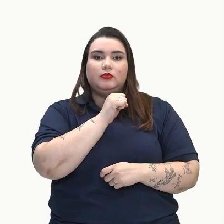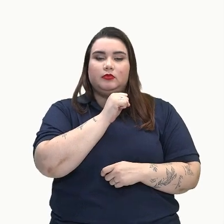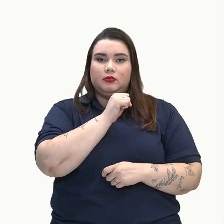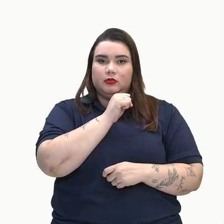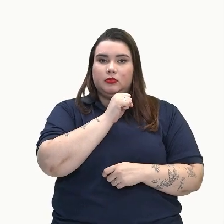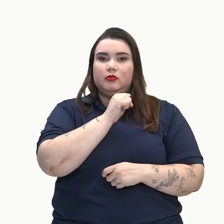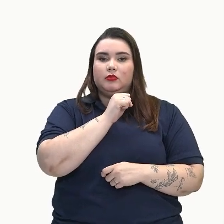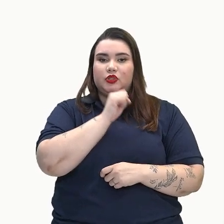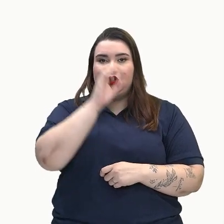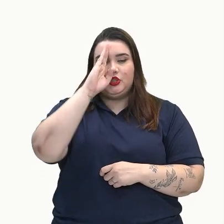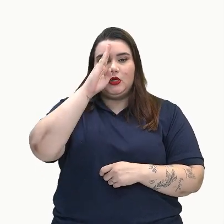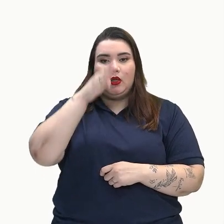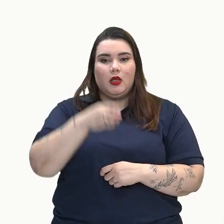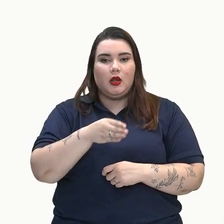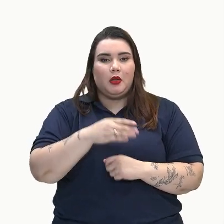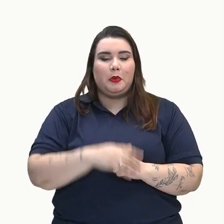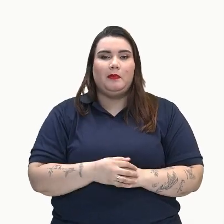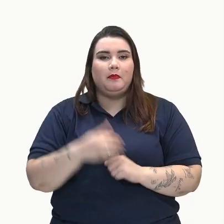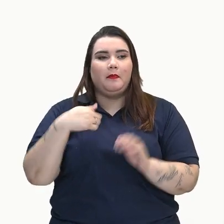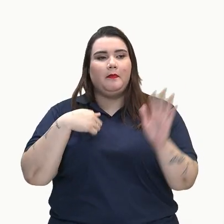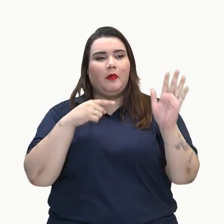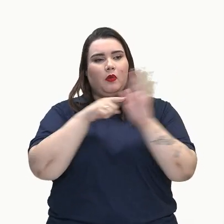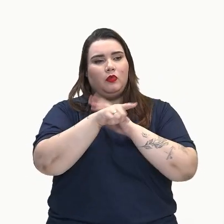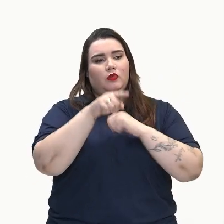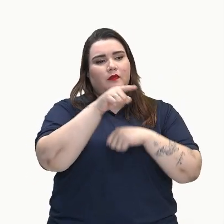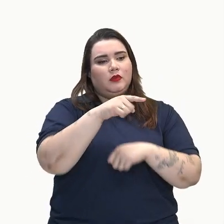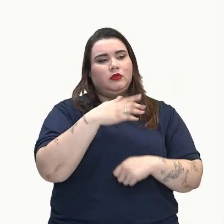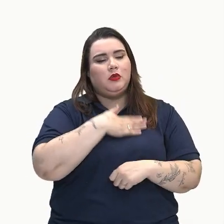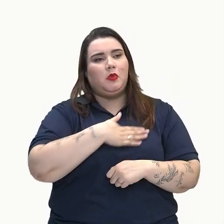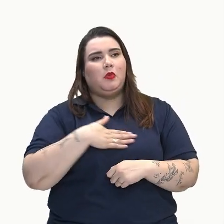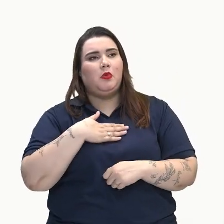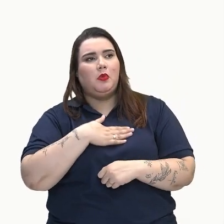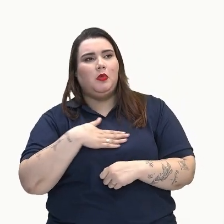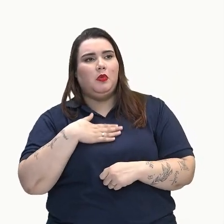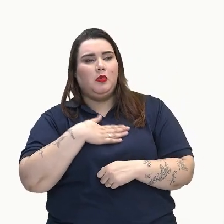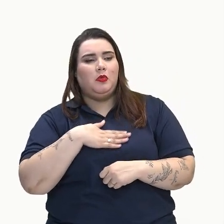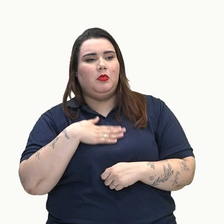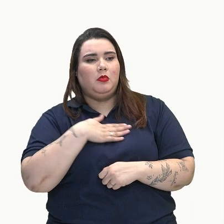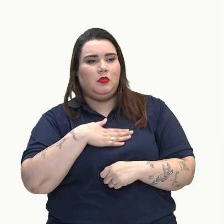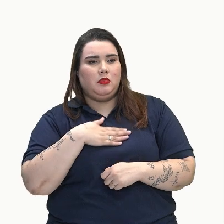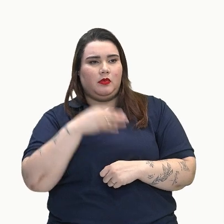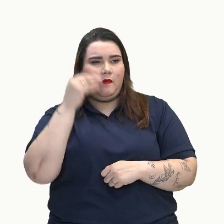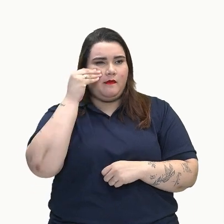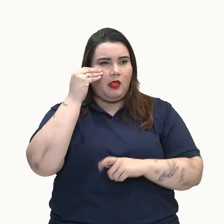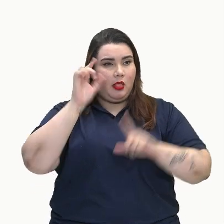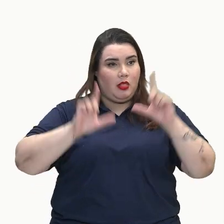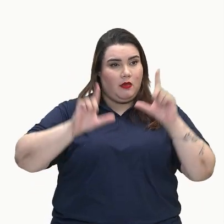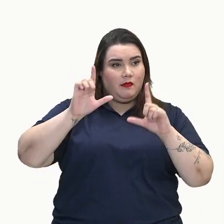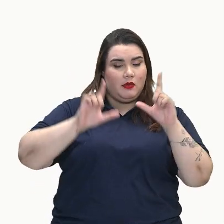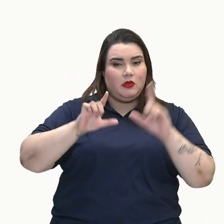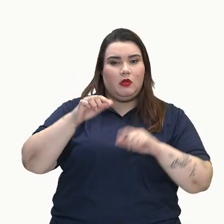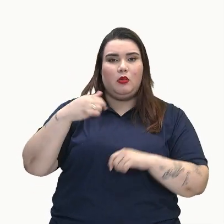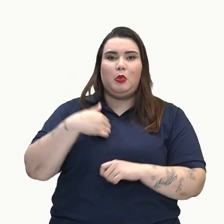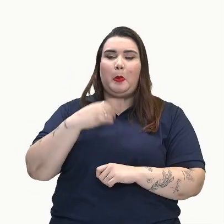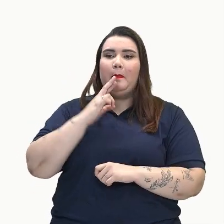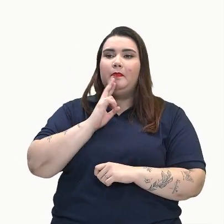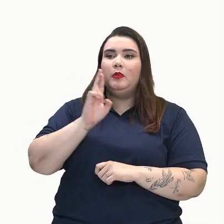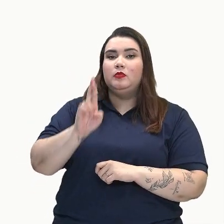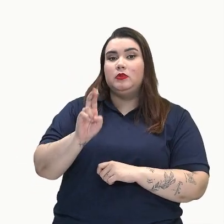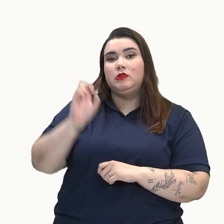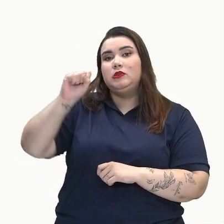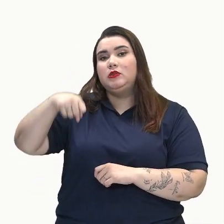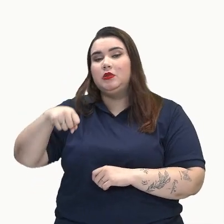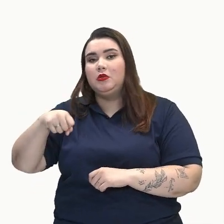objetivas. Exemplo, você gosta de assistir TV, por exemplo? Qual seria a